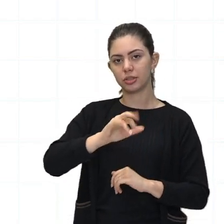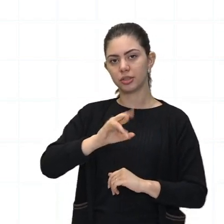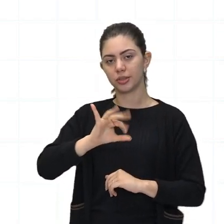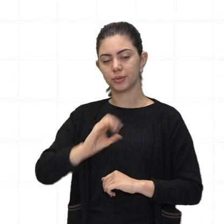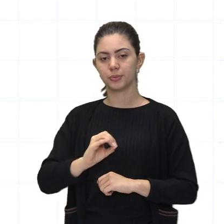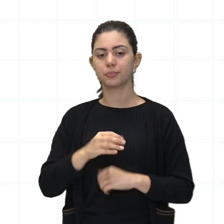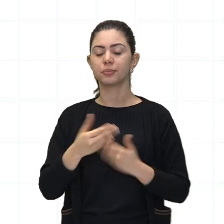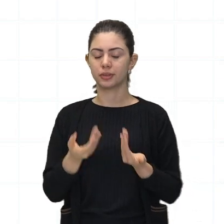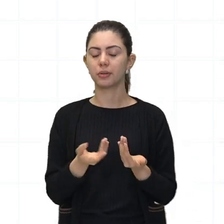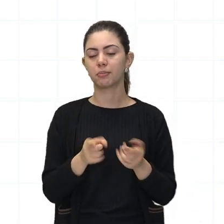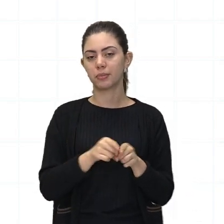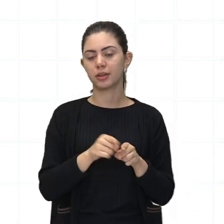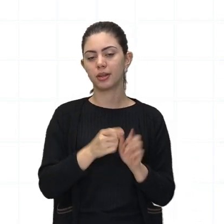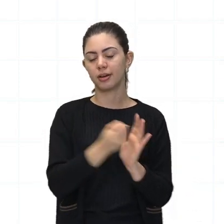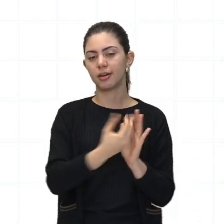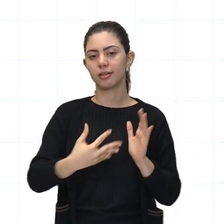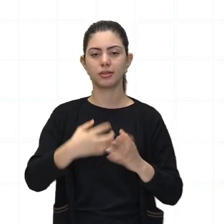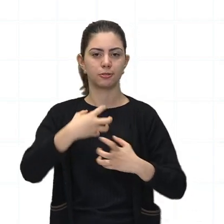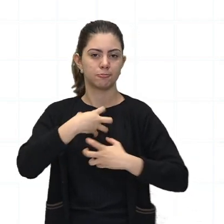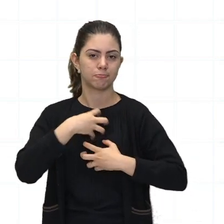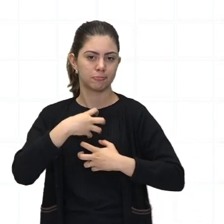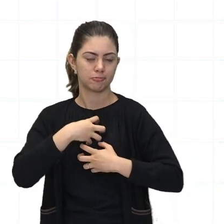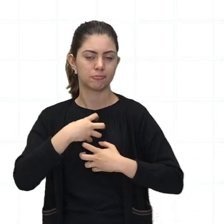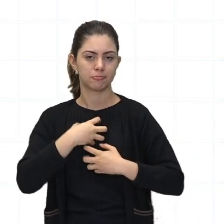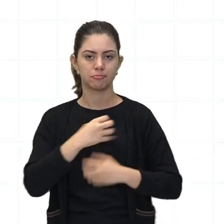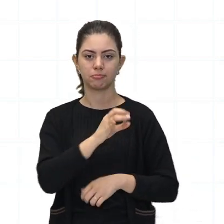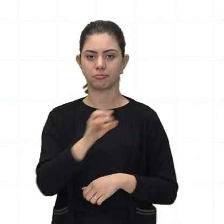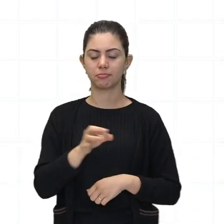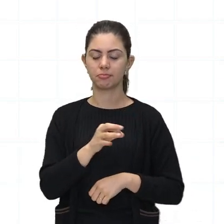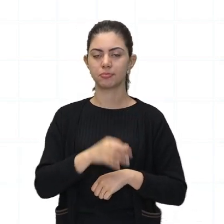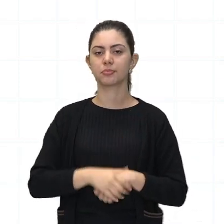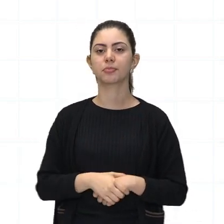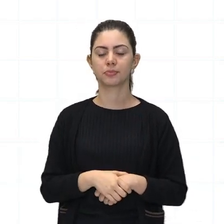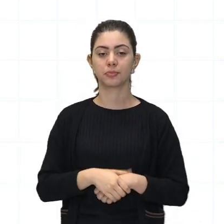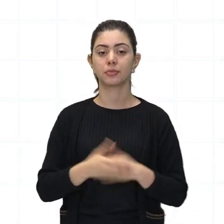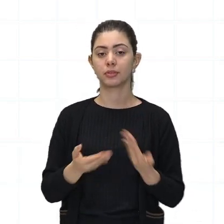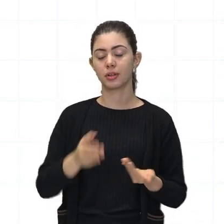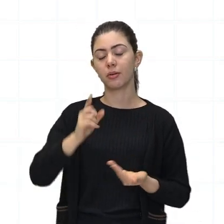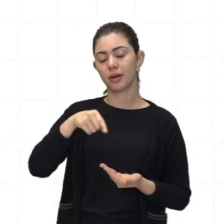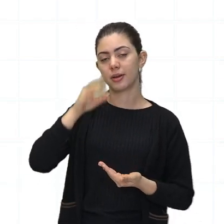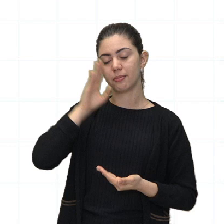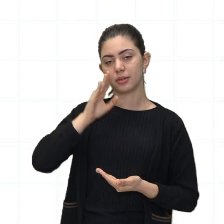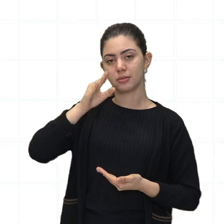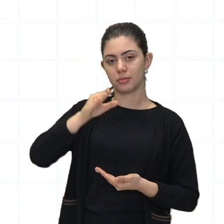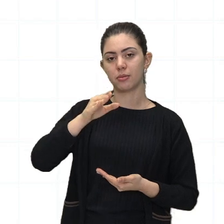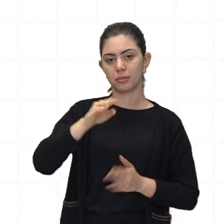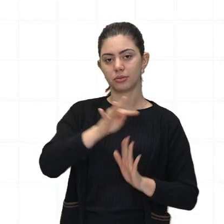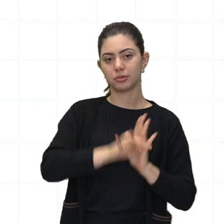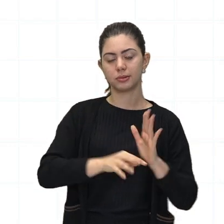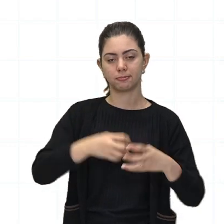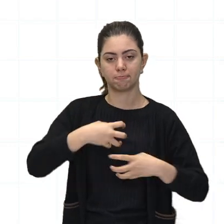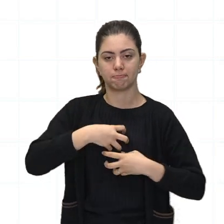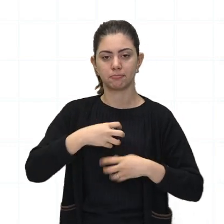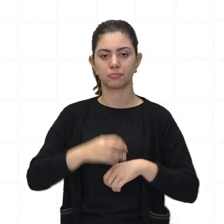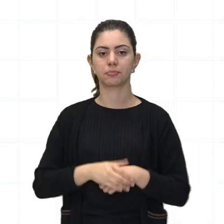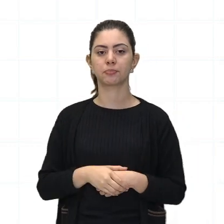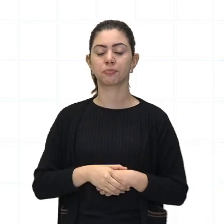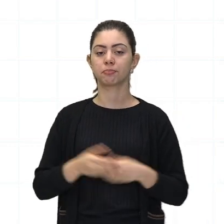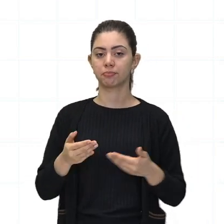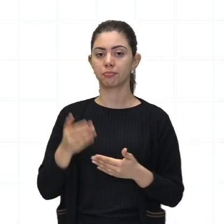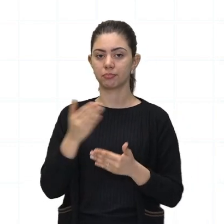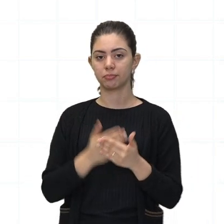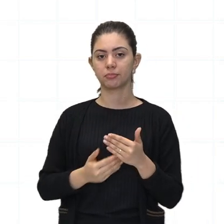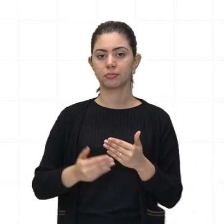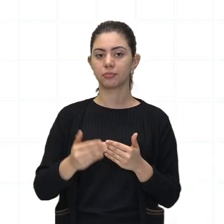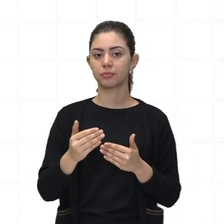do aspecto emocional. Então o gênero lírico é encontrado principalmente nesse tipo de texto. Continuando, a gente vai falar um